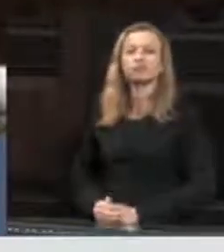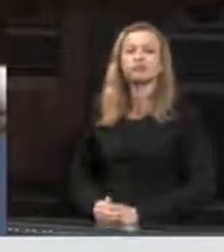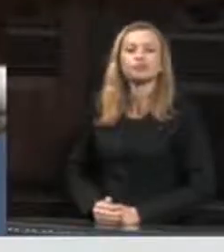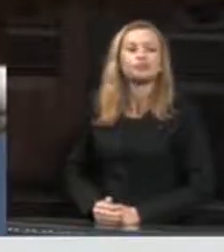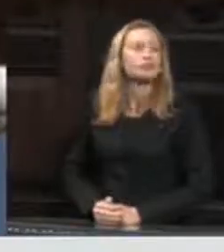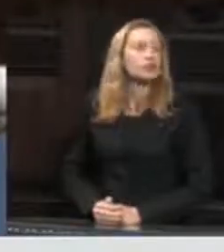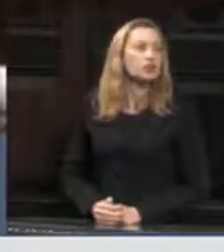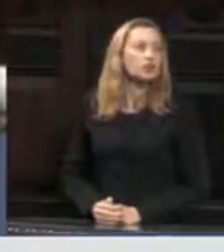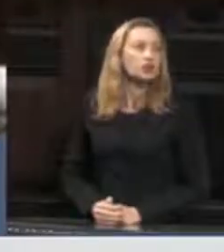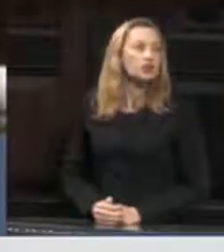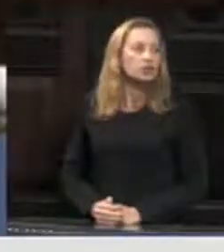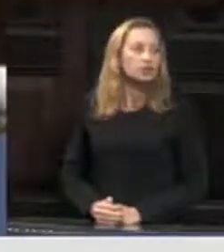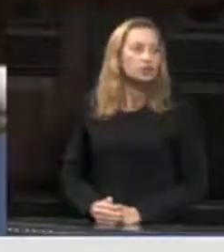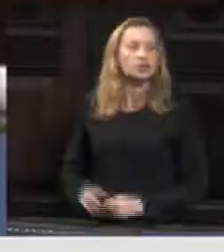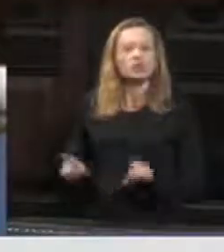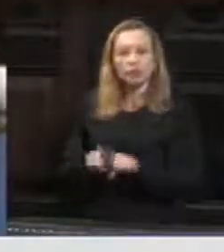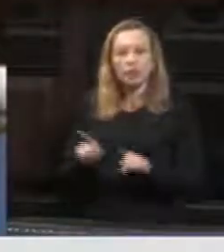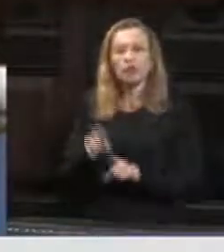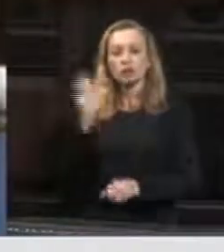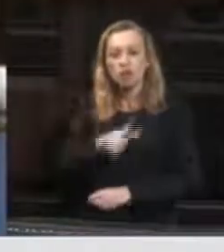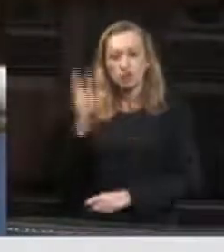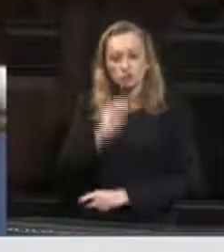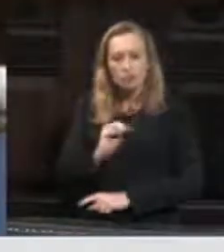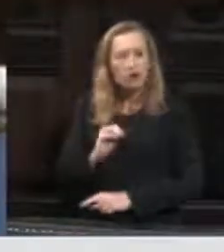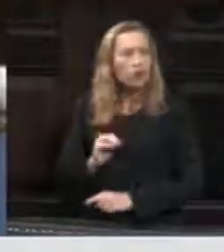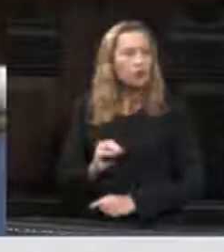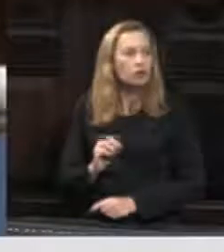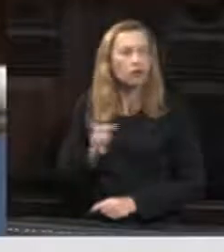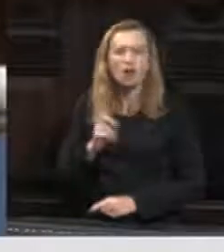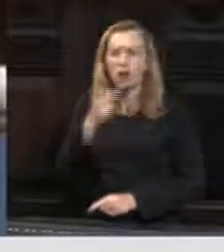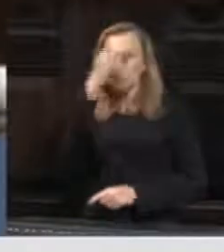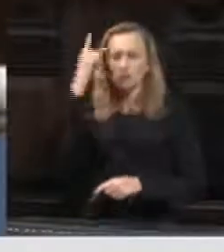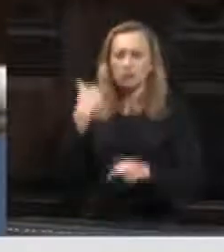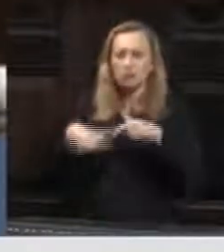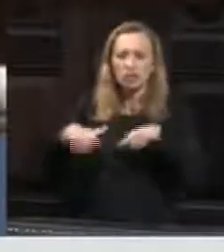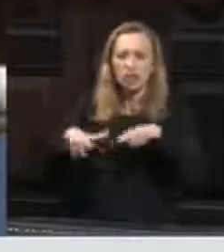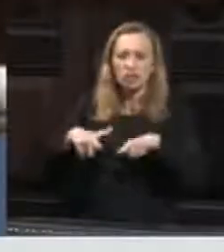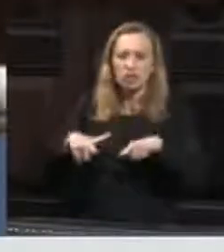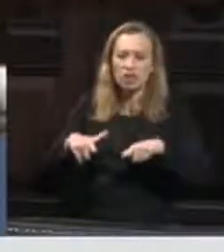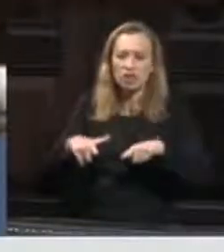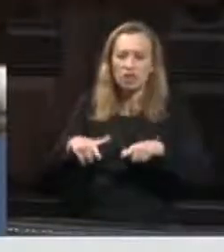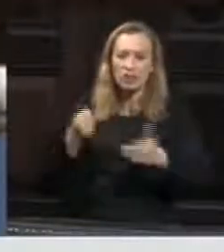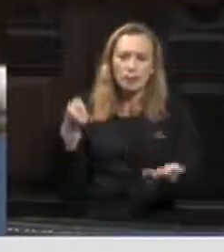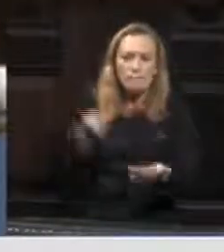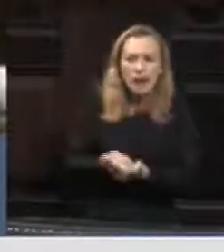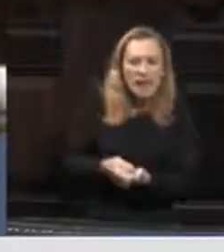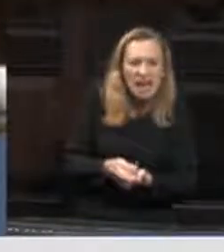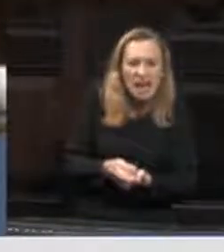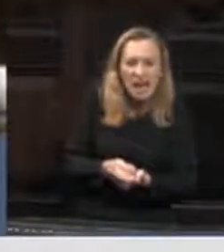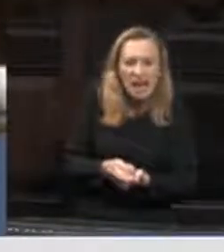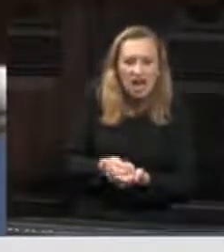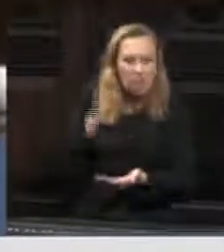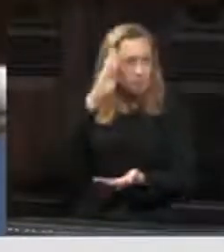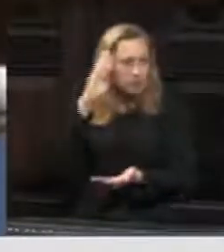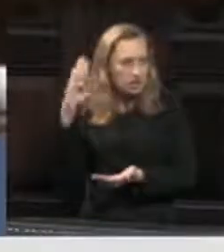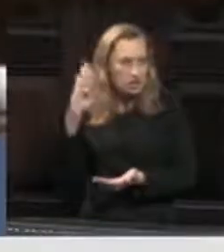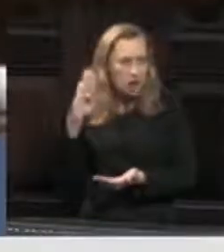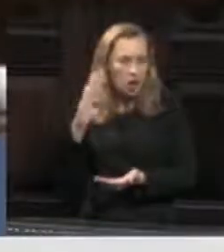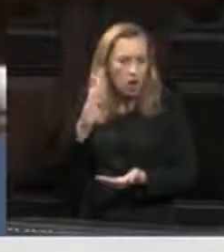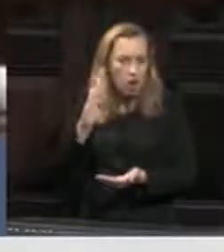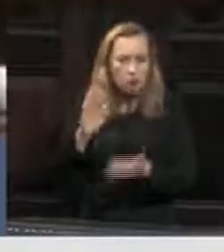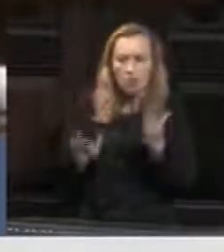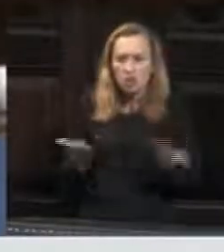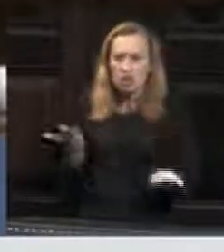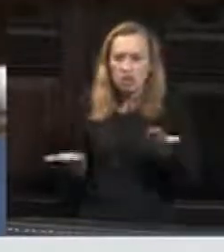não vão ser deputados paulo também não vão ser os trabalhadores que vão pagar exclusivamente pelo equilíbrio